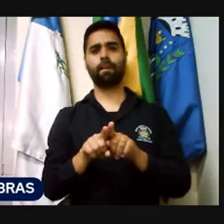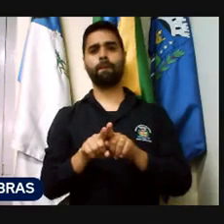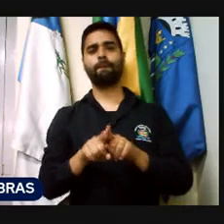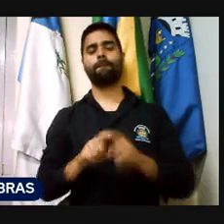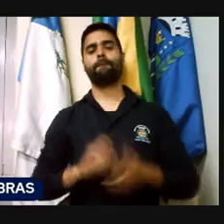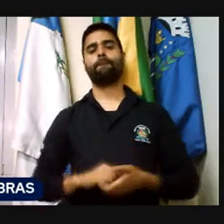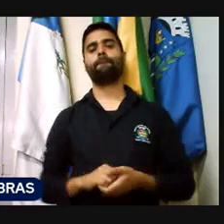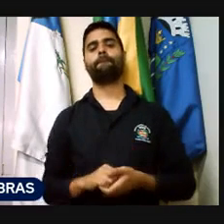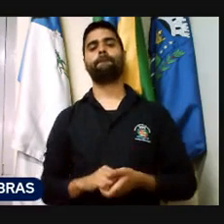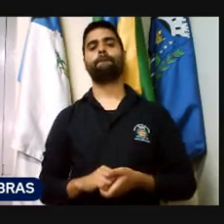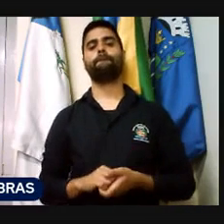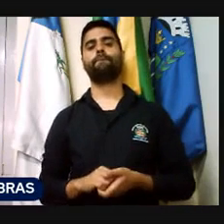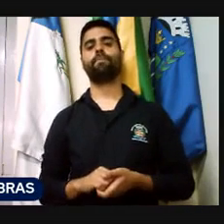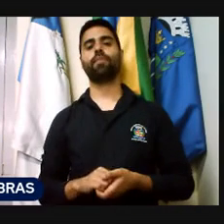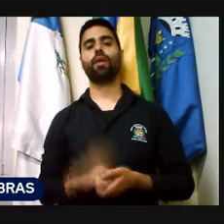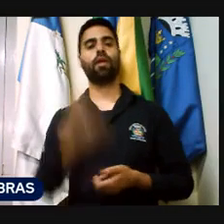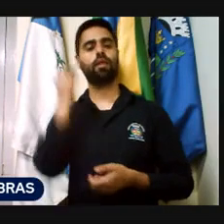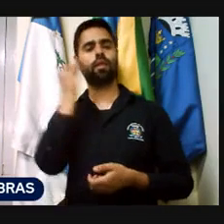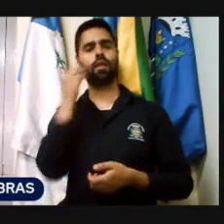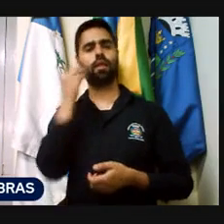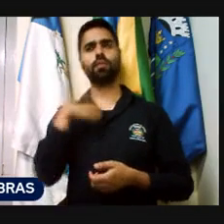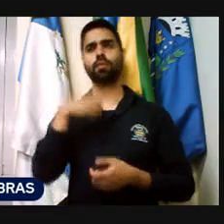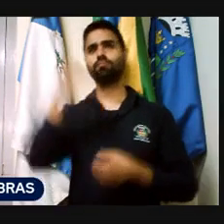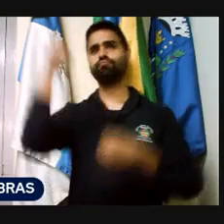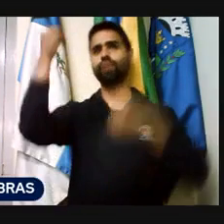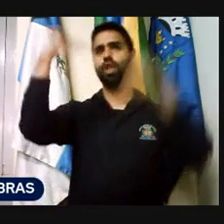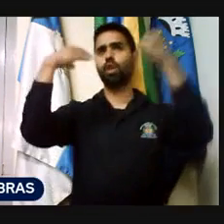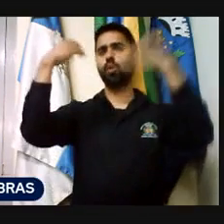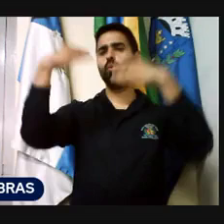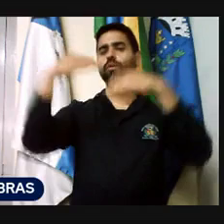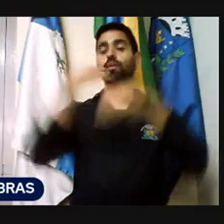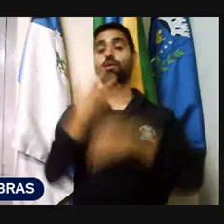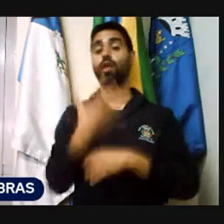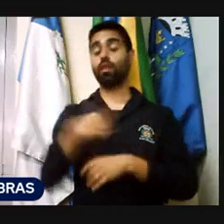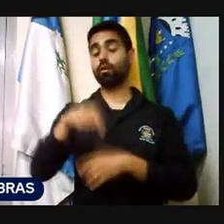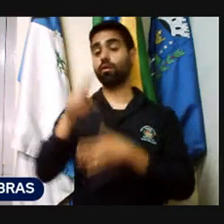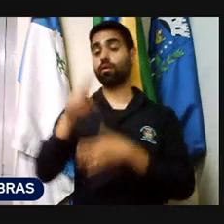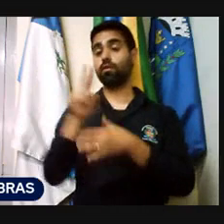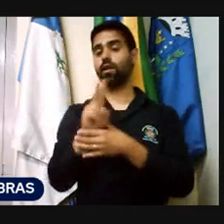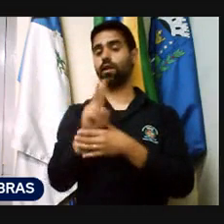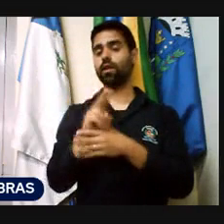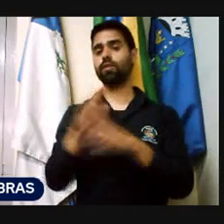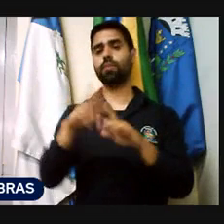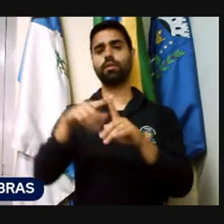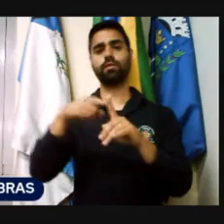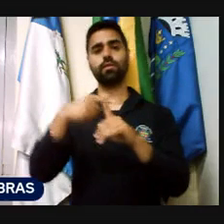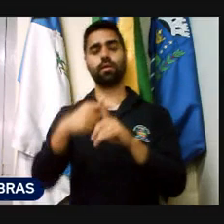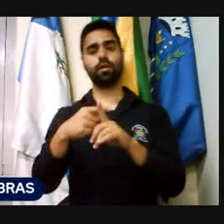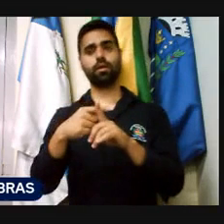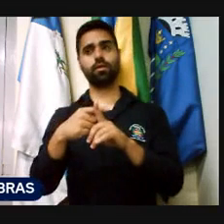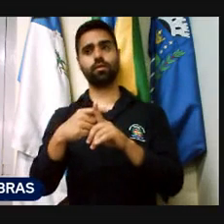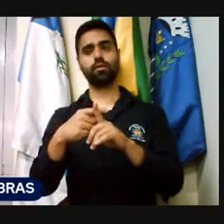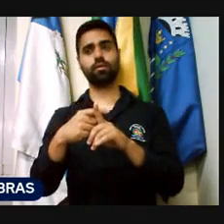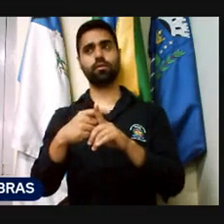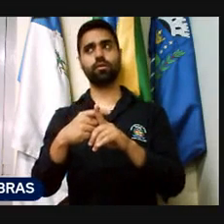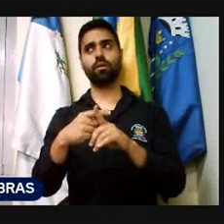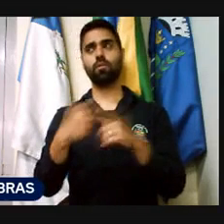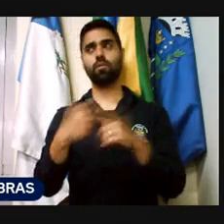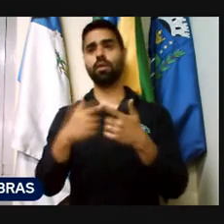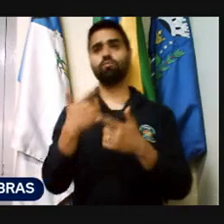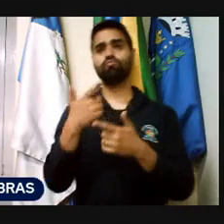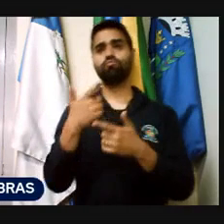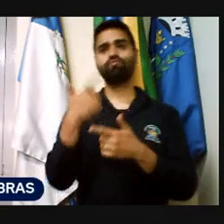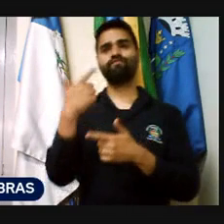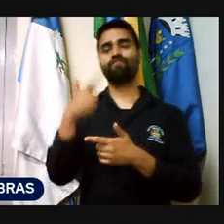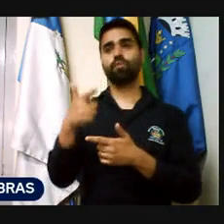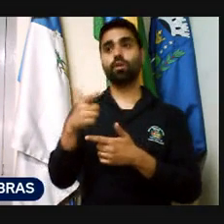também buscar, né, a iluminação do Natal em Valença para as paróquias, né, que às vezes não são contempladas. A gente